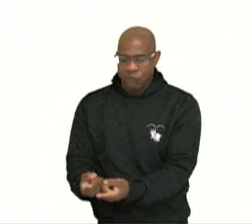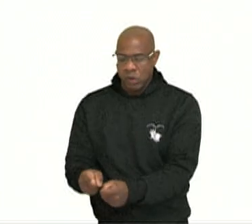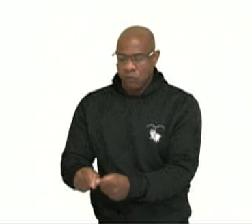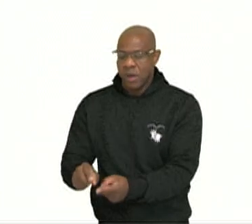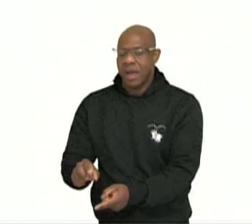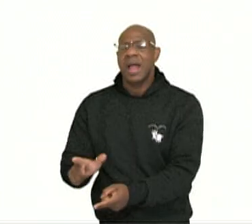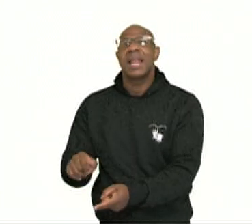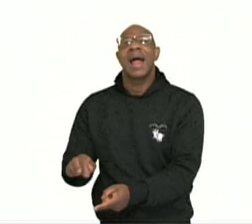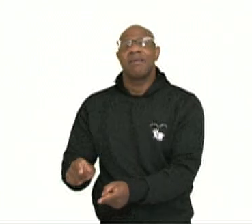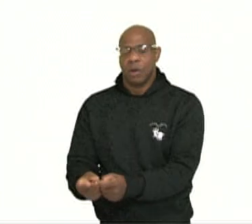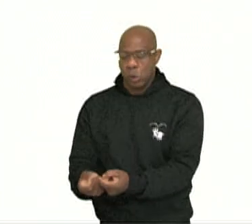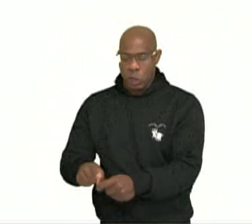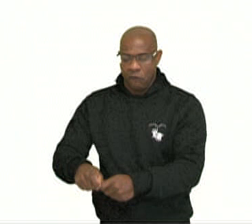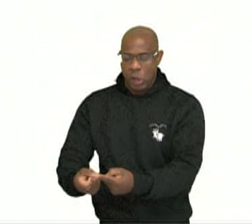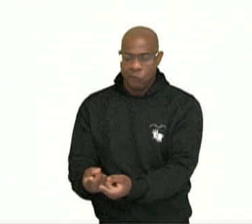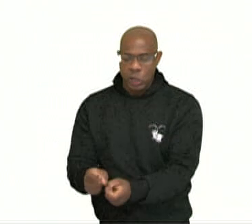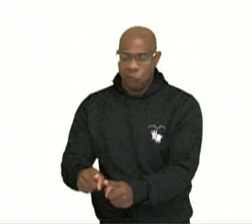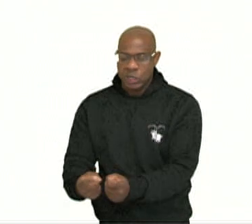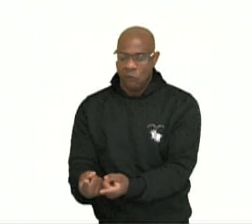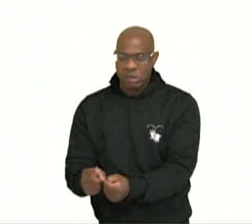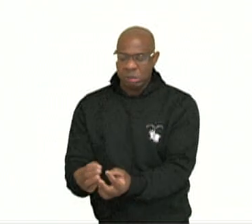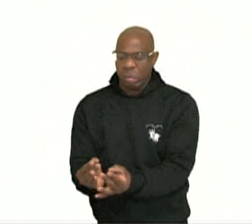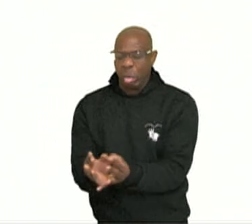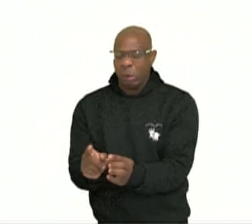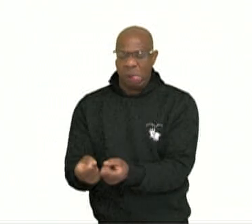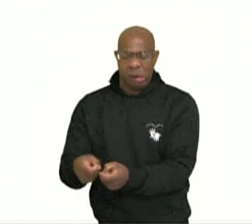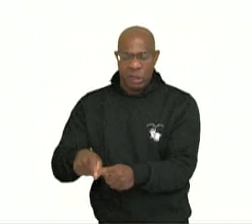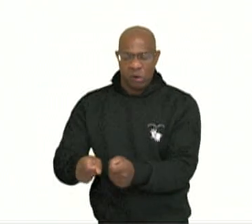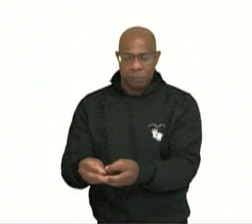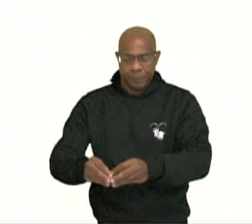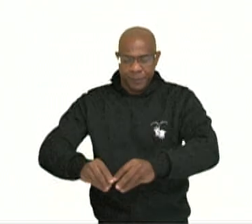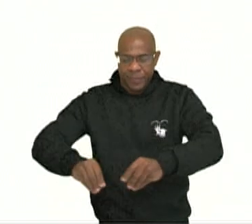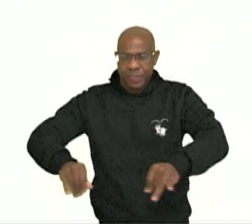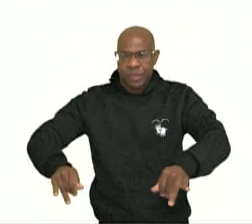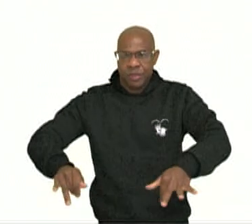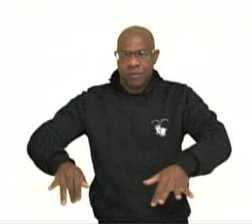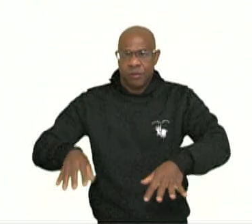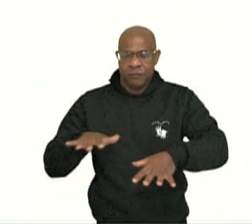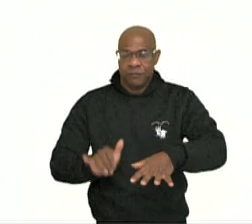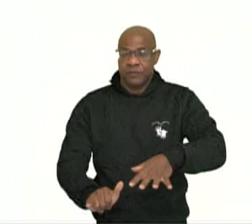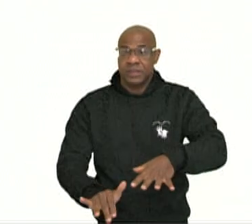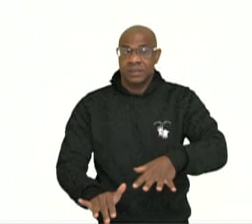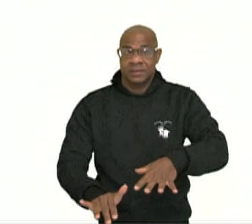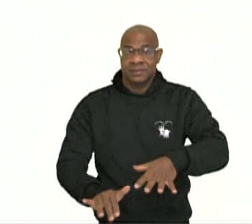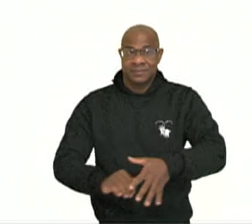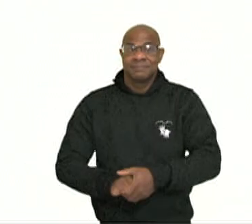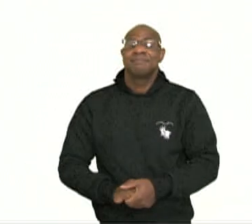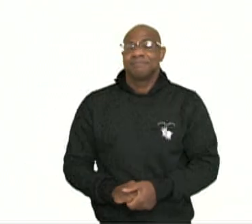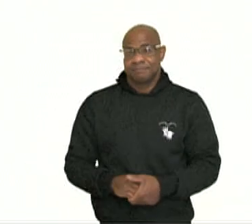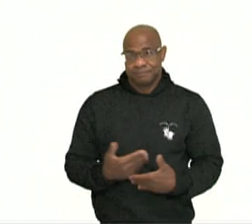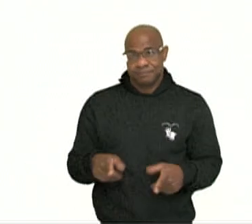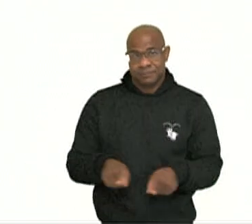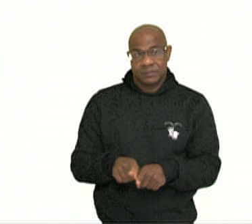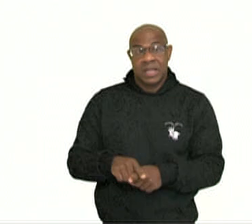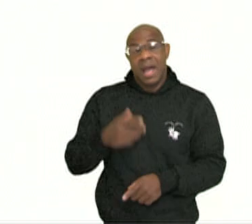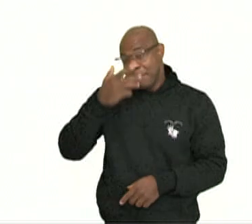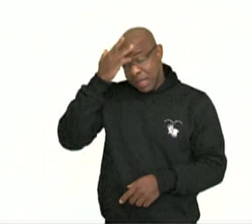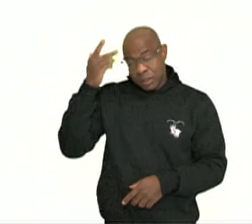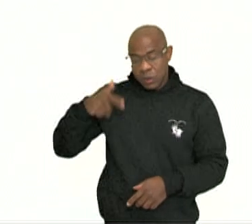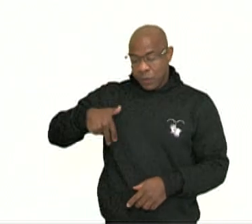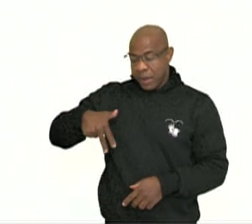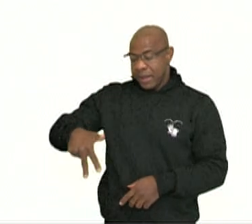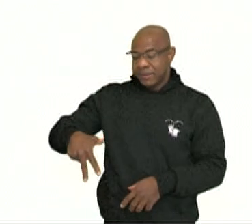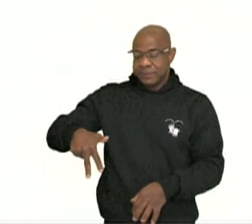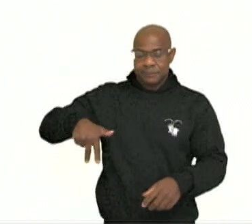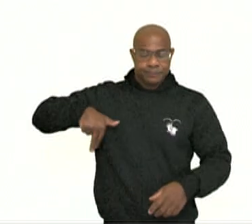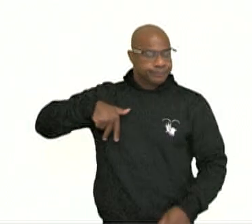vai estar sozinha, não. São larvas que vivem ali em comunidade, num grupo maior, não vai ter só uma, vai ter mais. Uma proliferação ali de